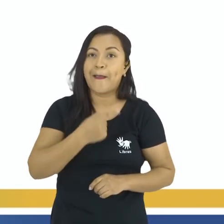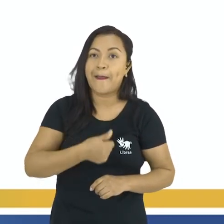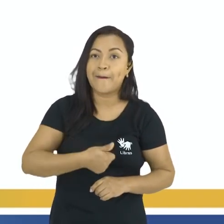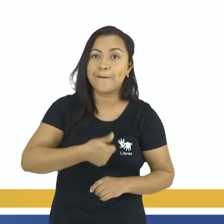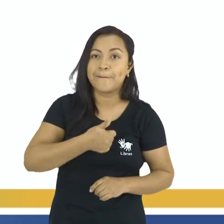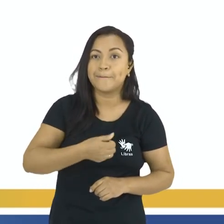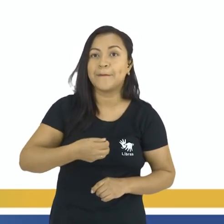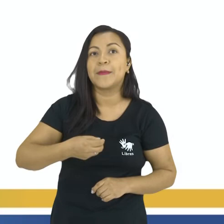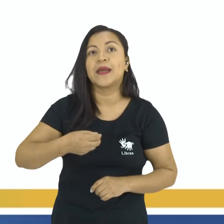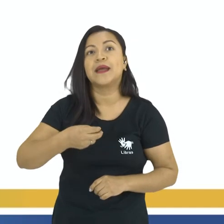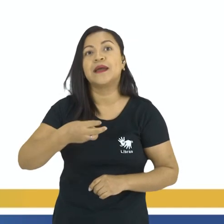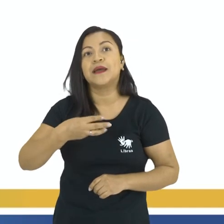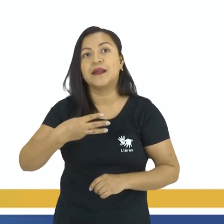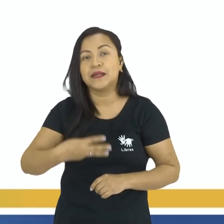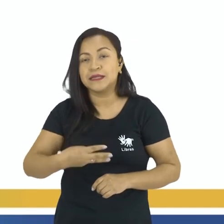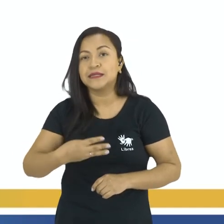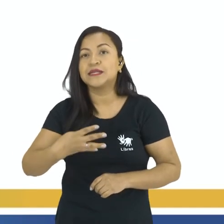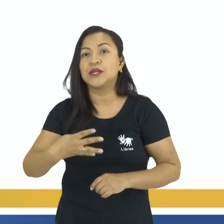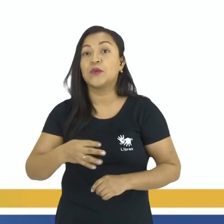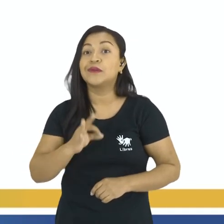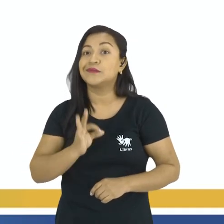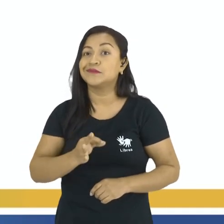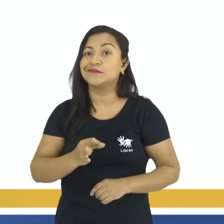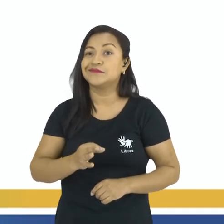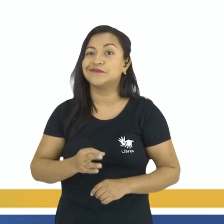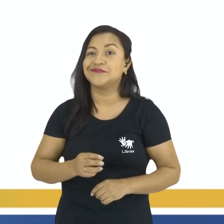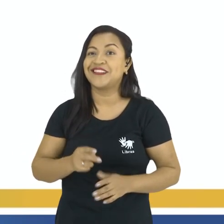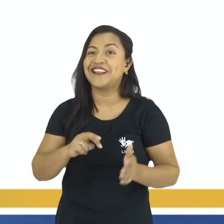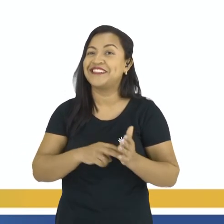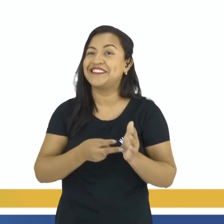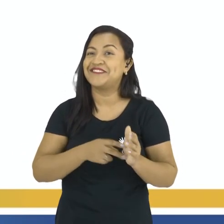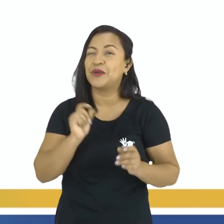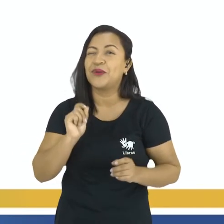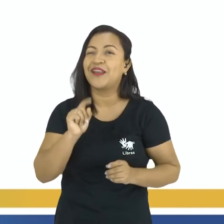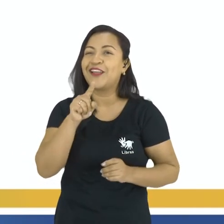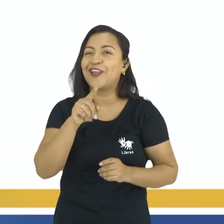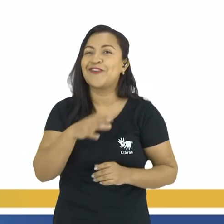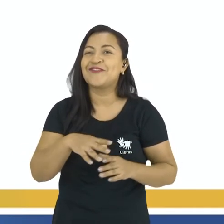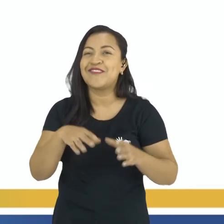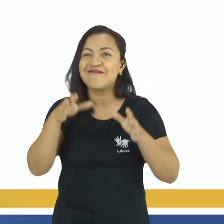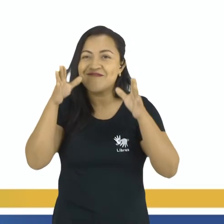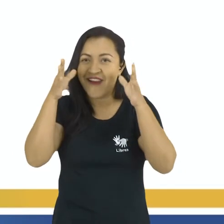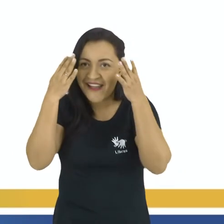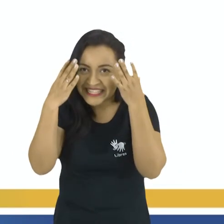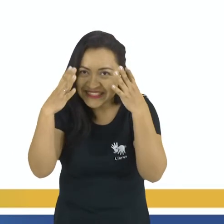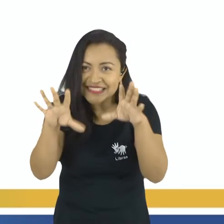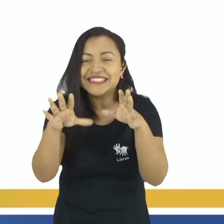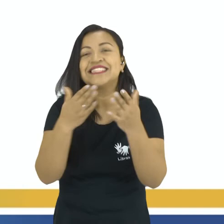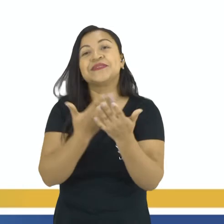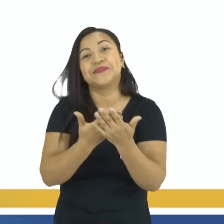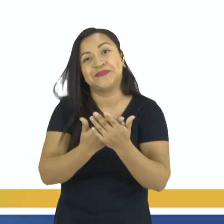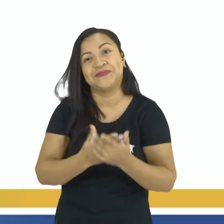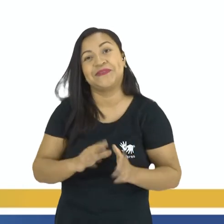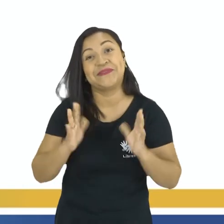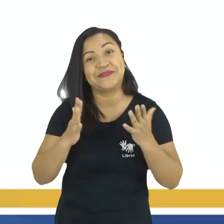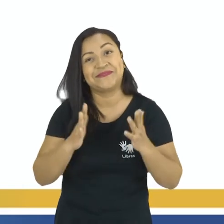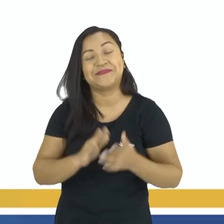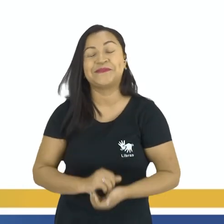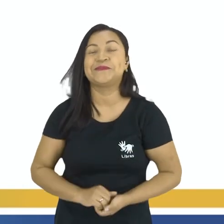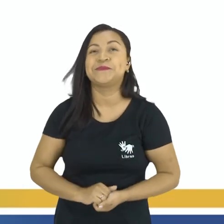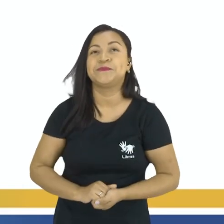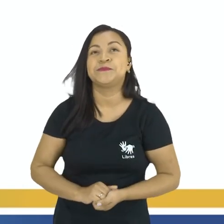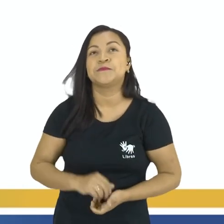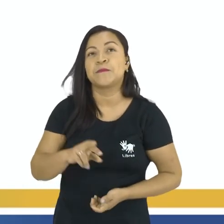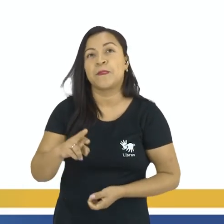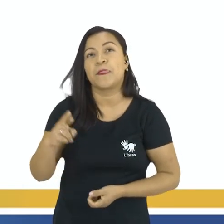corretíssimas. Parabéns! Significa que você prestou atenção à aula. Muito bem. Segunda questão,